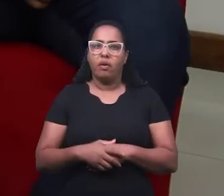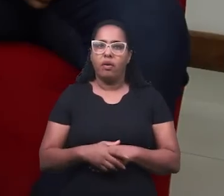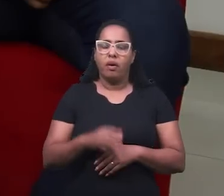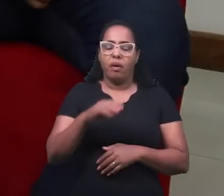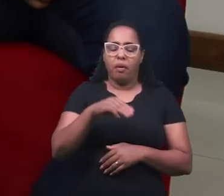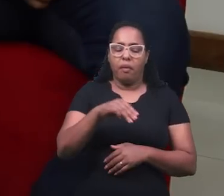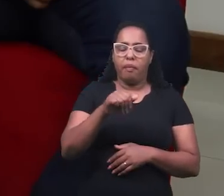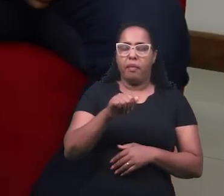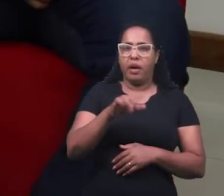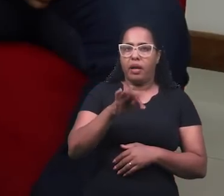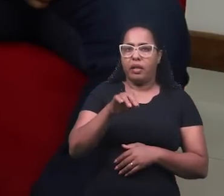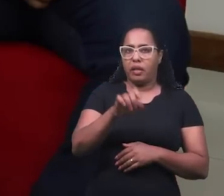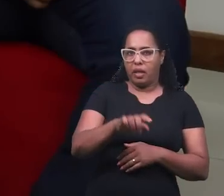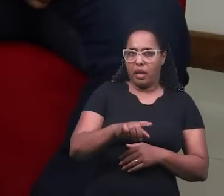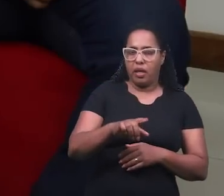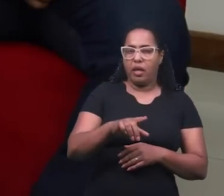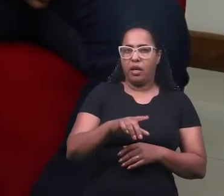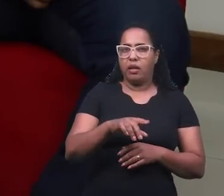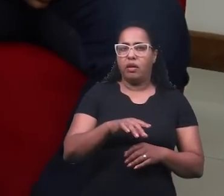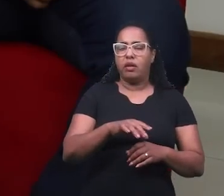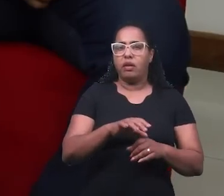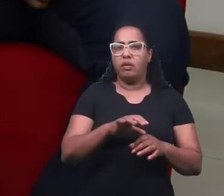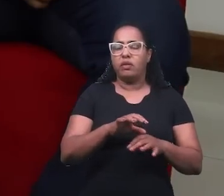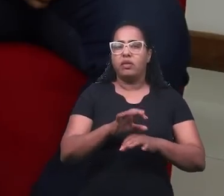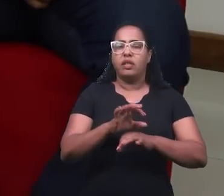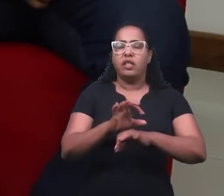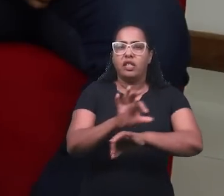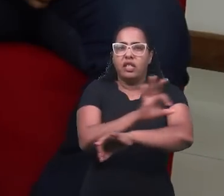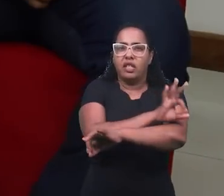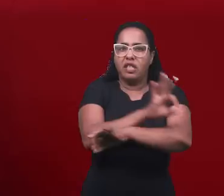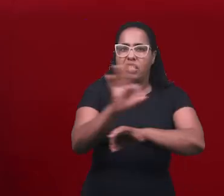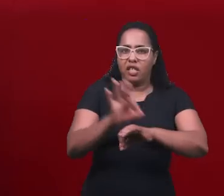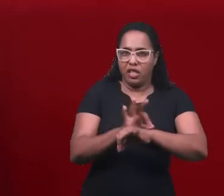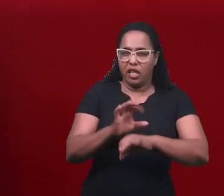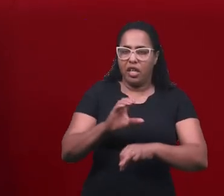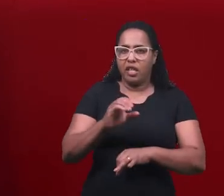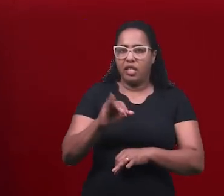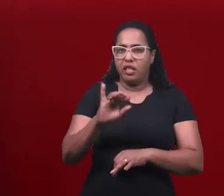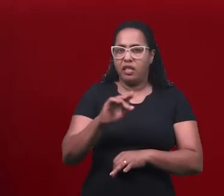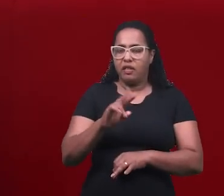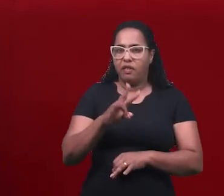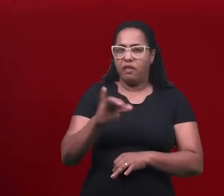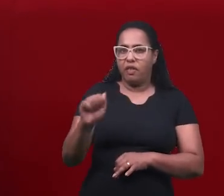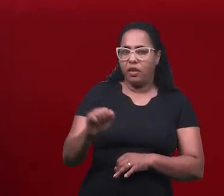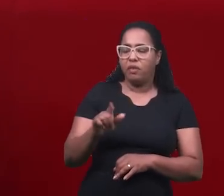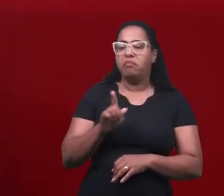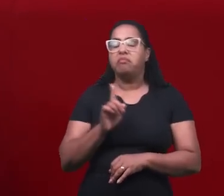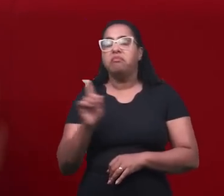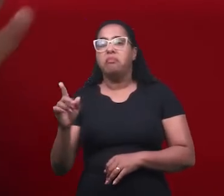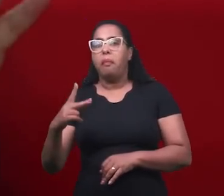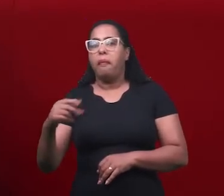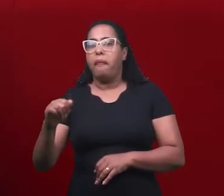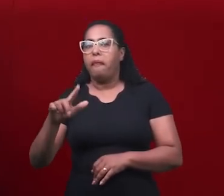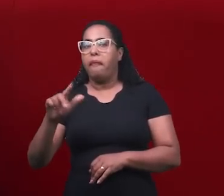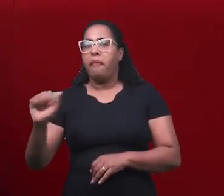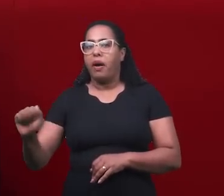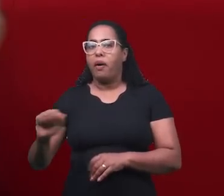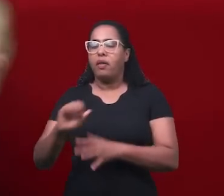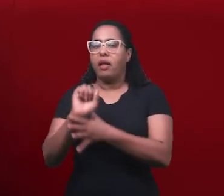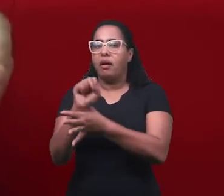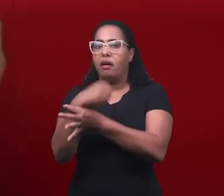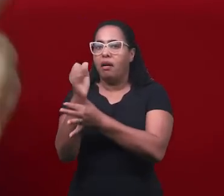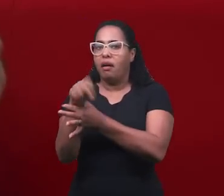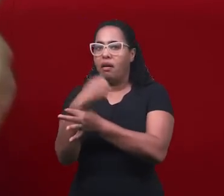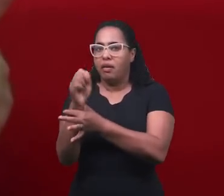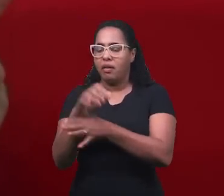seguir? Ele quer engenharia civil e ela fisioterapia. Tudo bem. Eu fiz